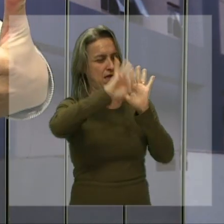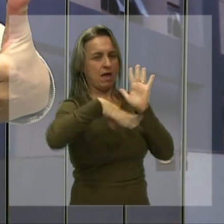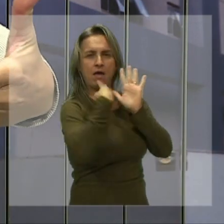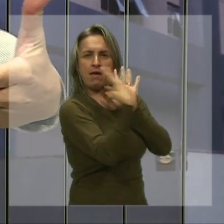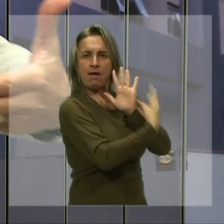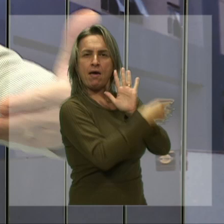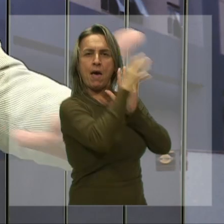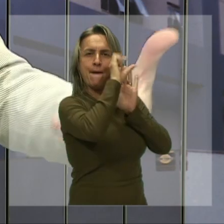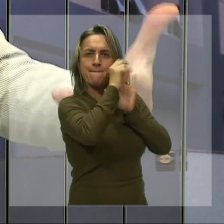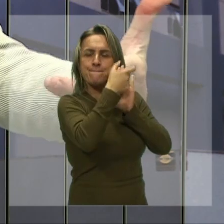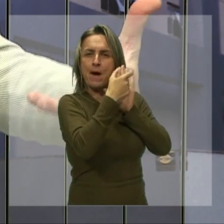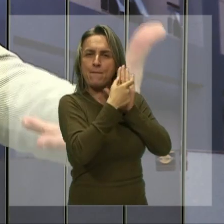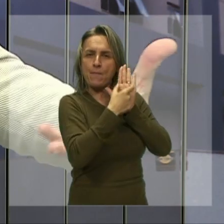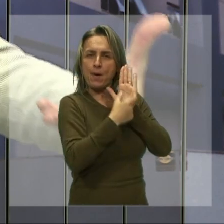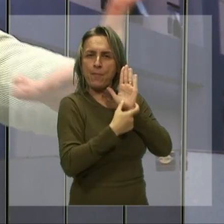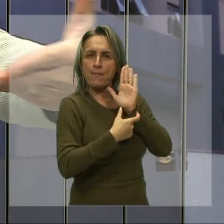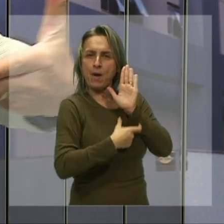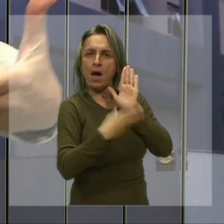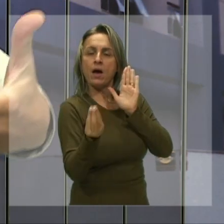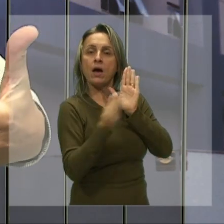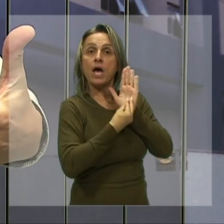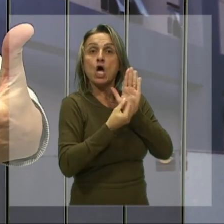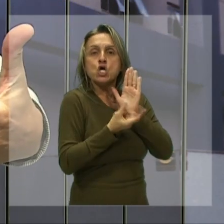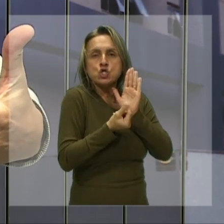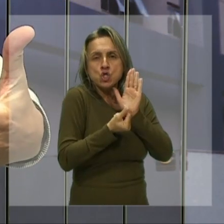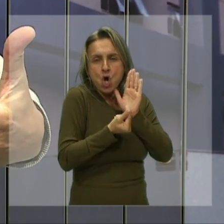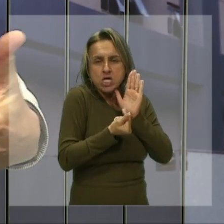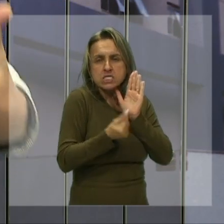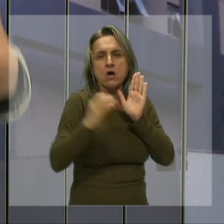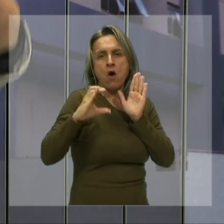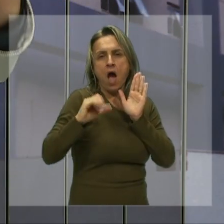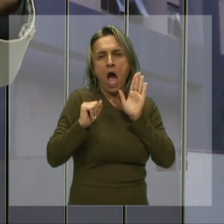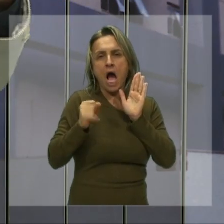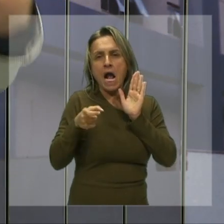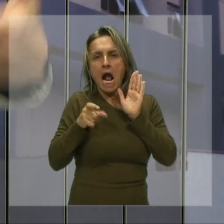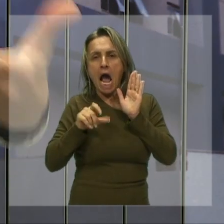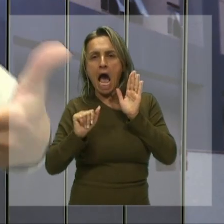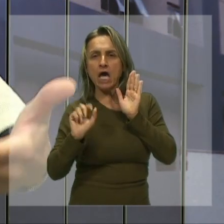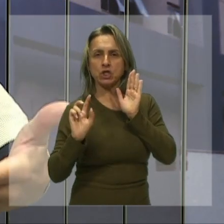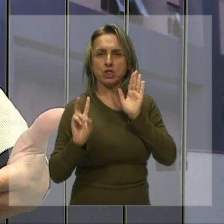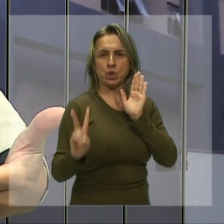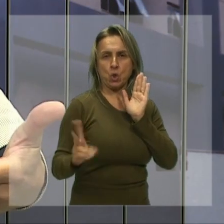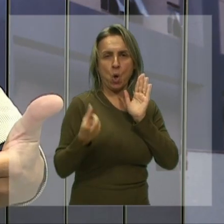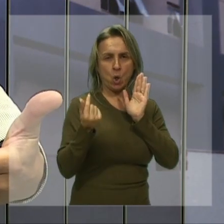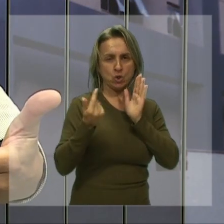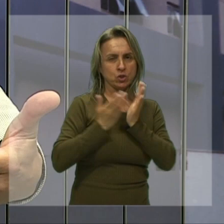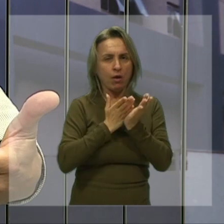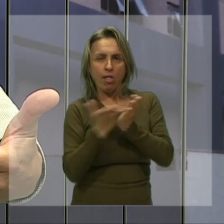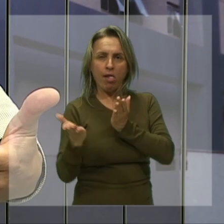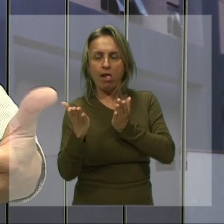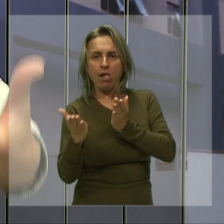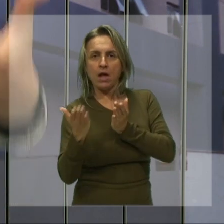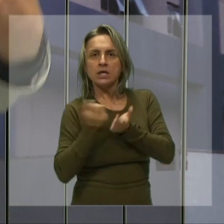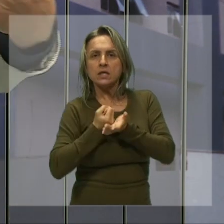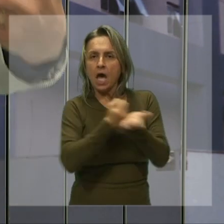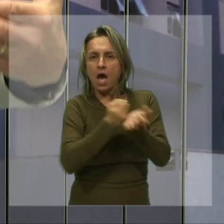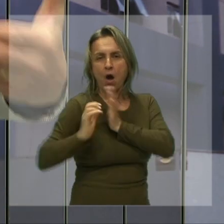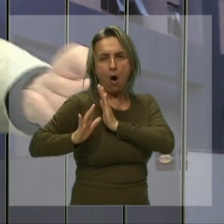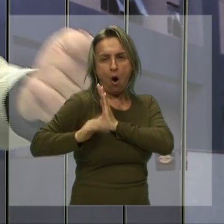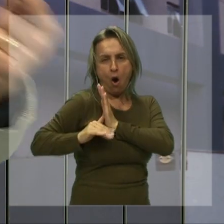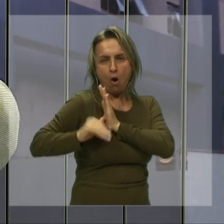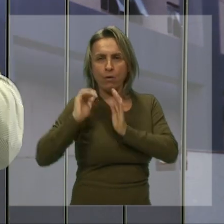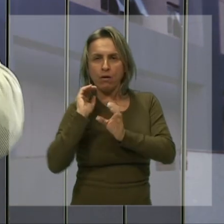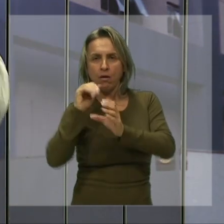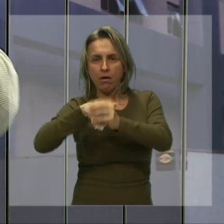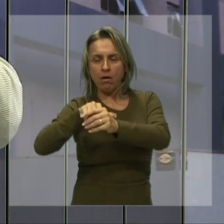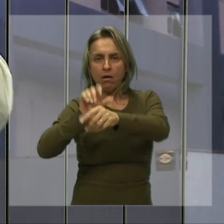Caixa 2, corrupção, dinheiro por fora, que ajudaram a roubar a eleição, essas